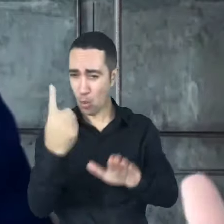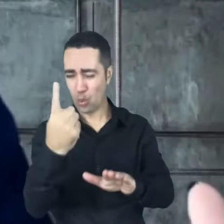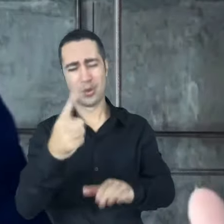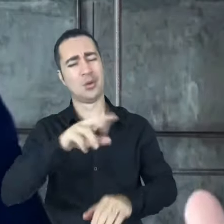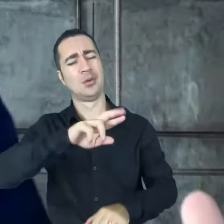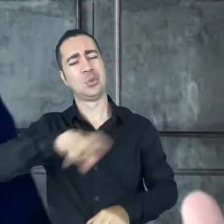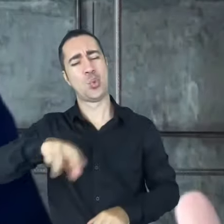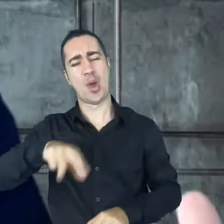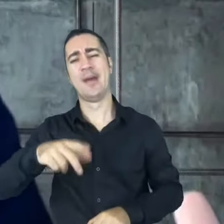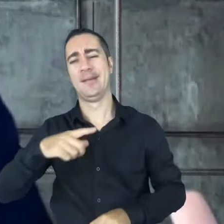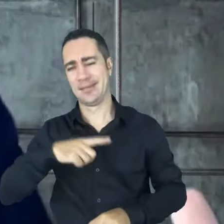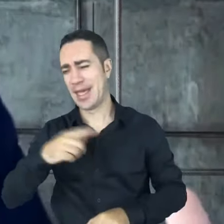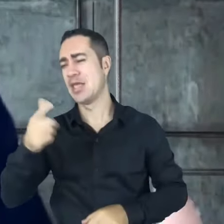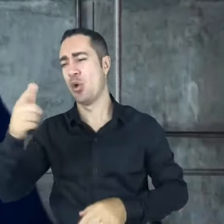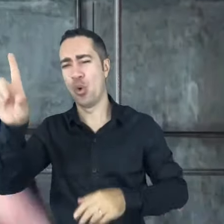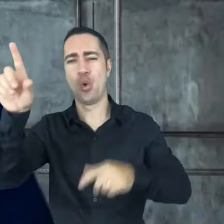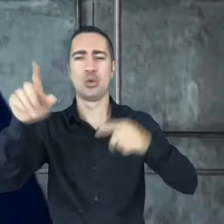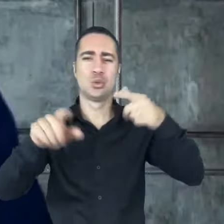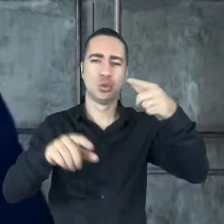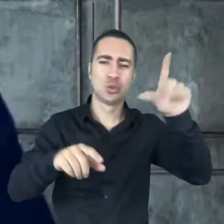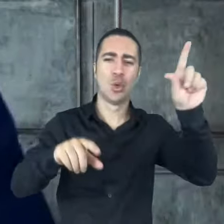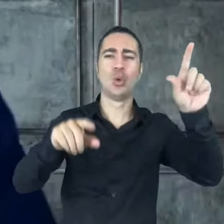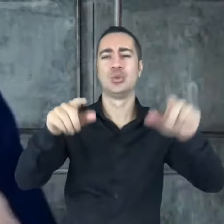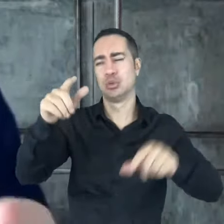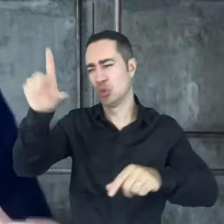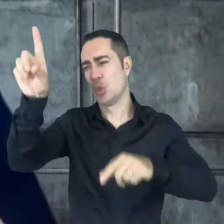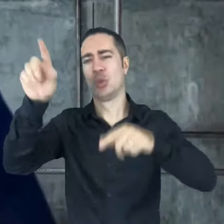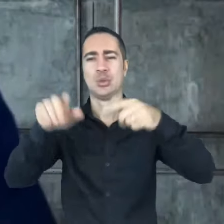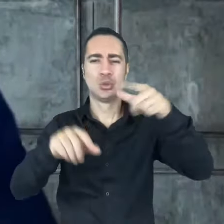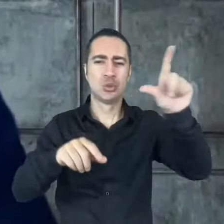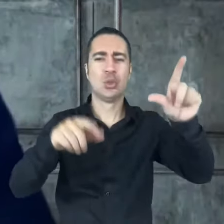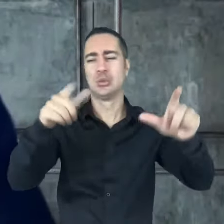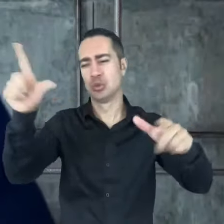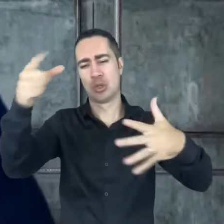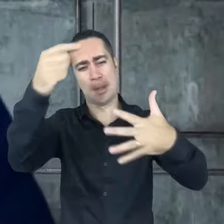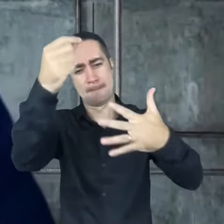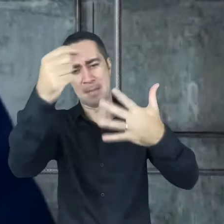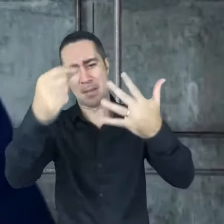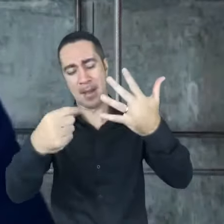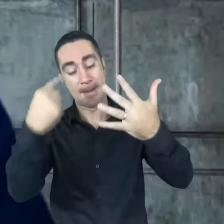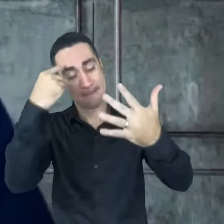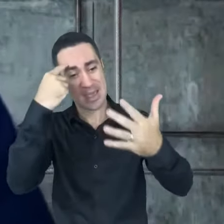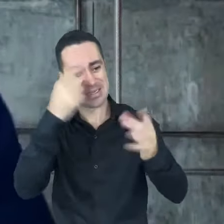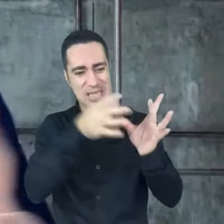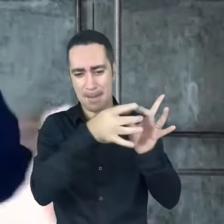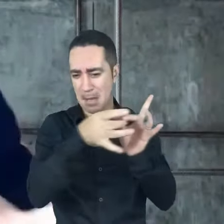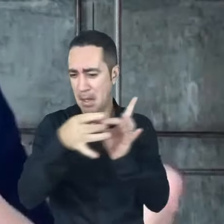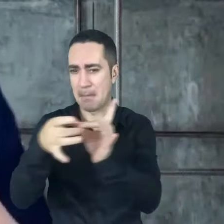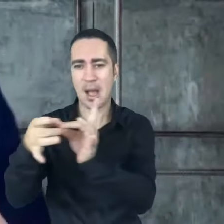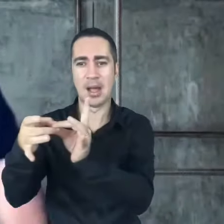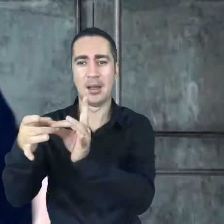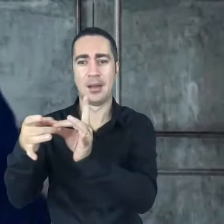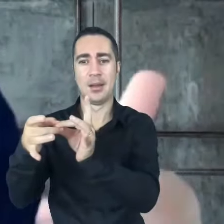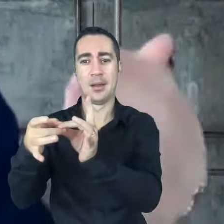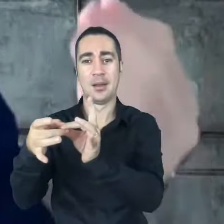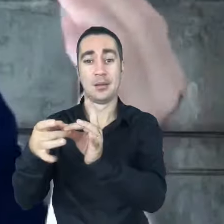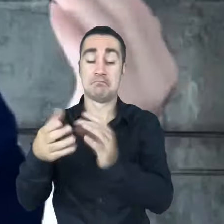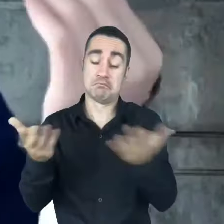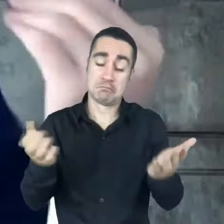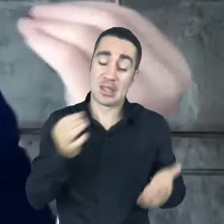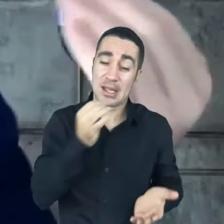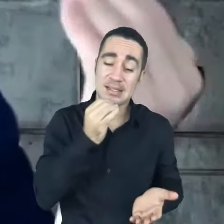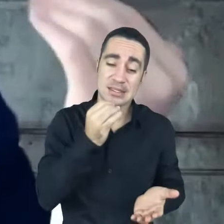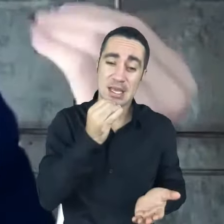na justiça climática e outras coisas, como, por exemplo, o financiamento, perdas e danos,